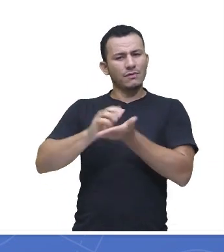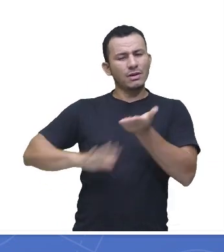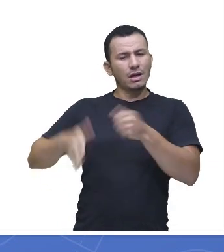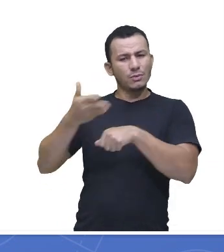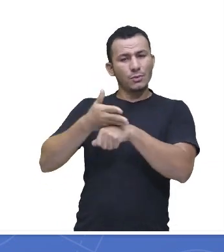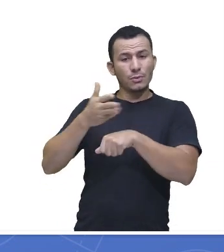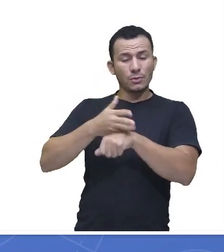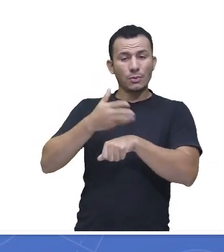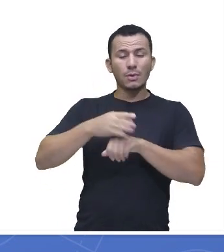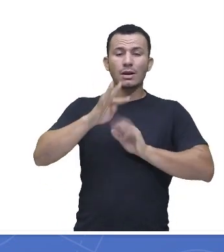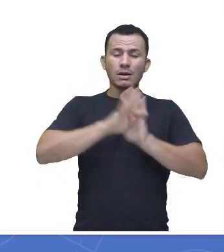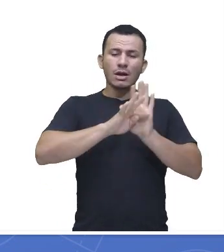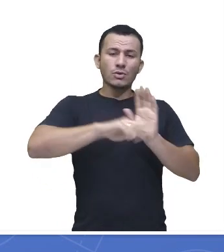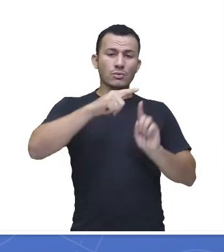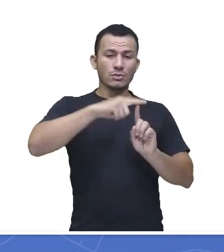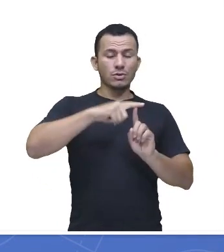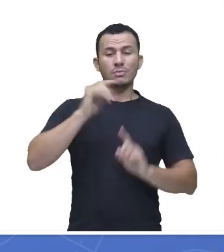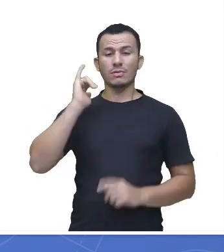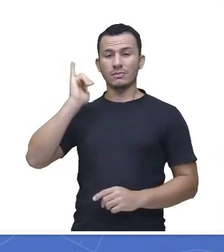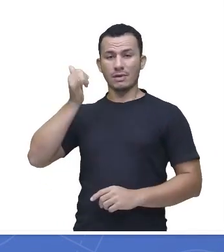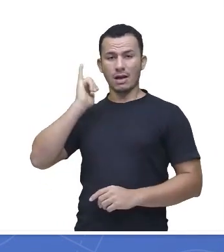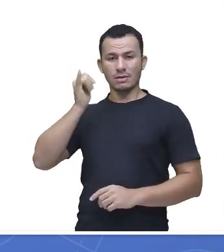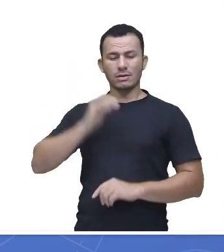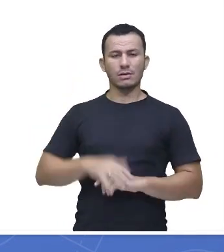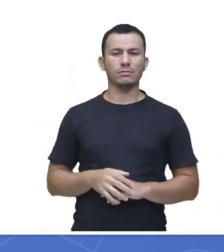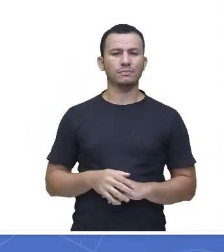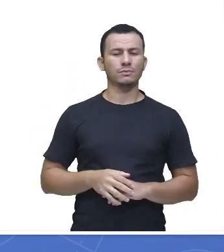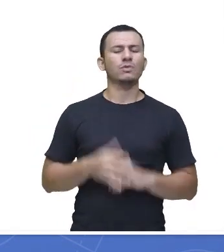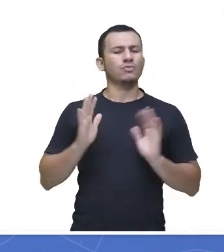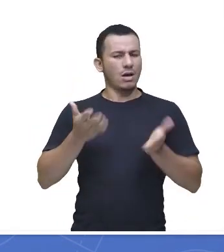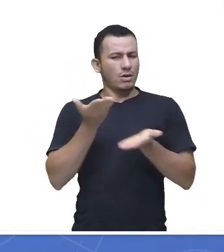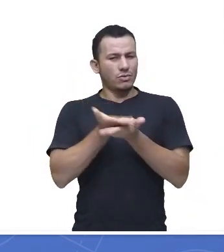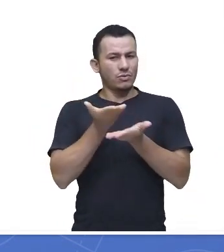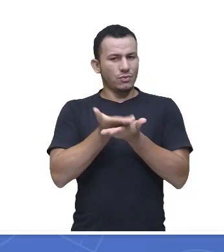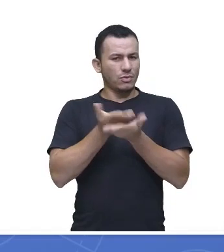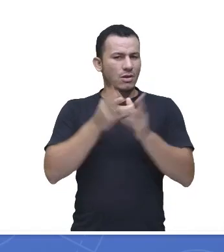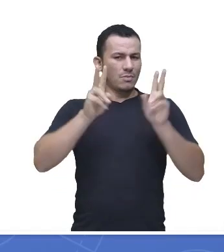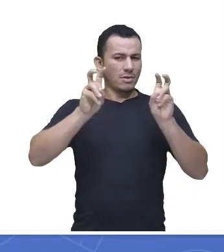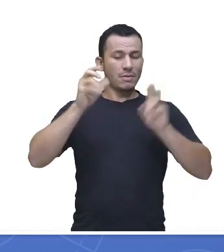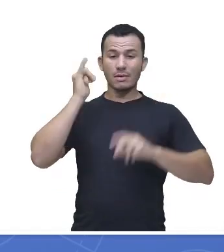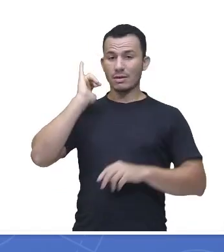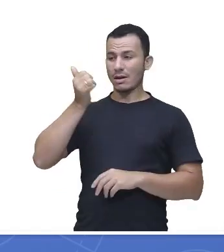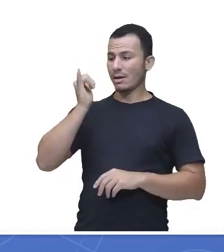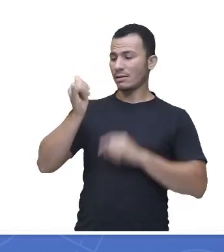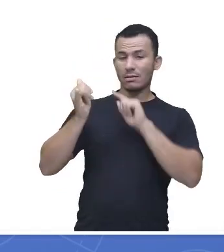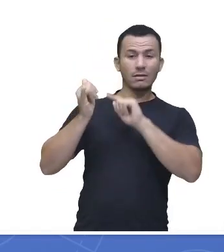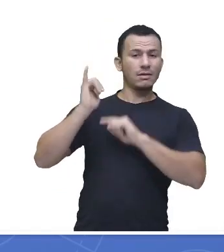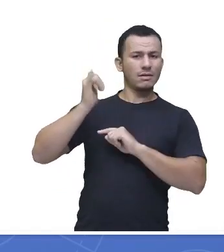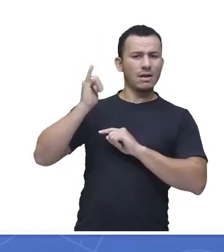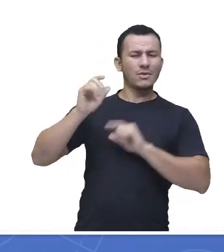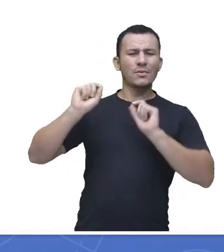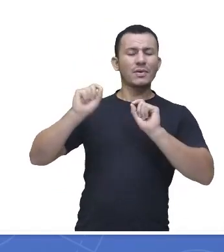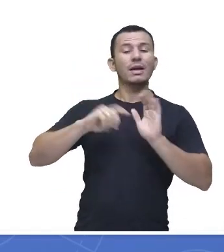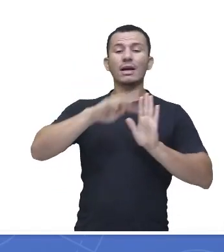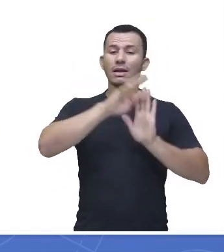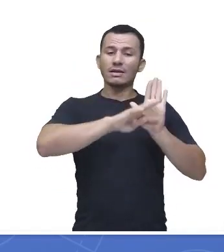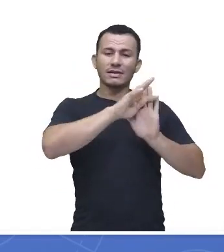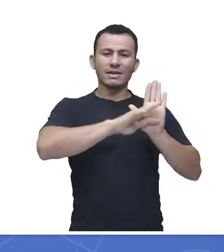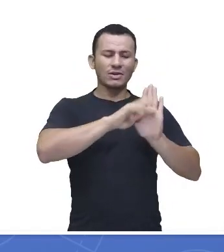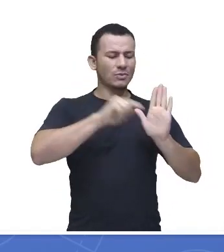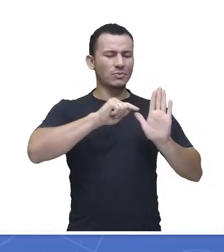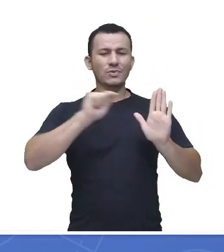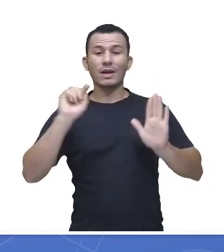tipos textuais de narração. Nós estudamos sobre a narração e só lembrando que a narração trata, né, é um texto que trata